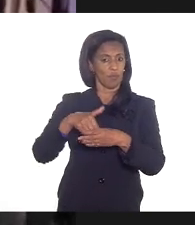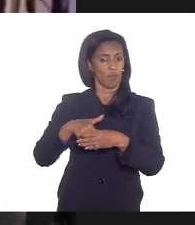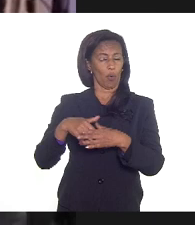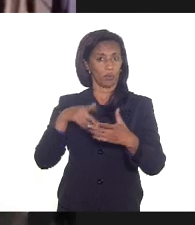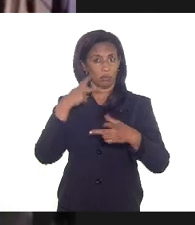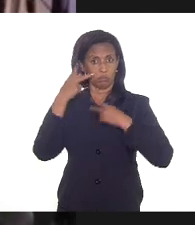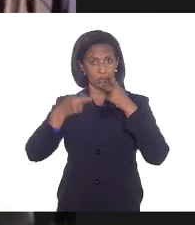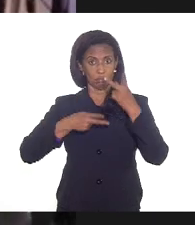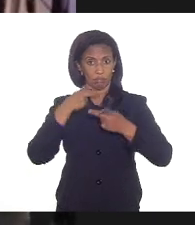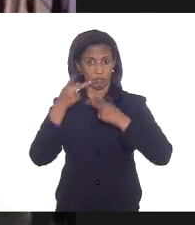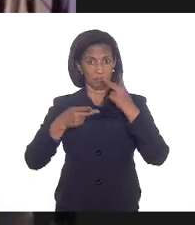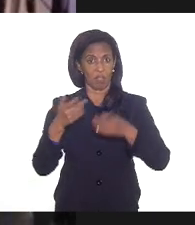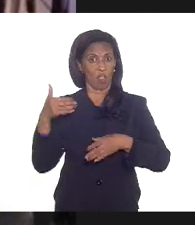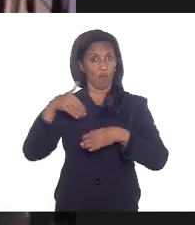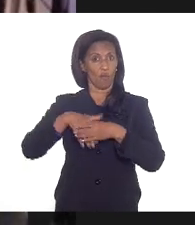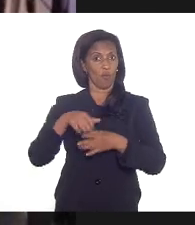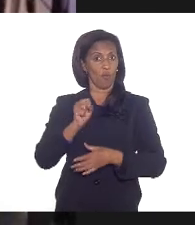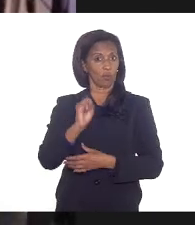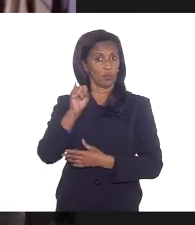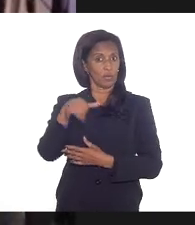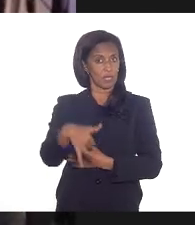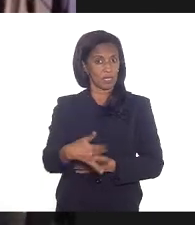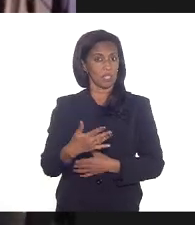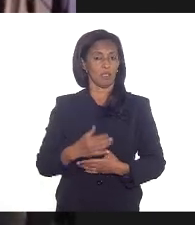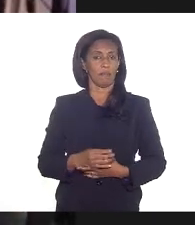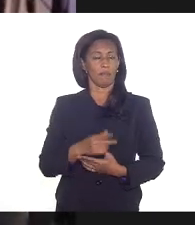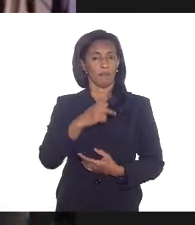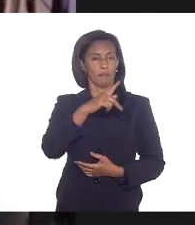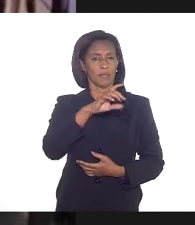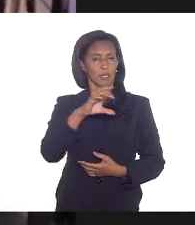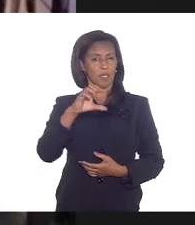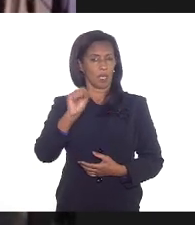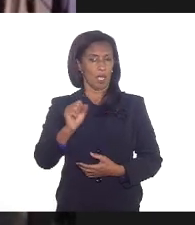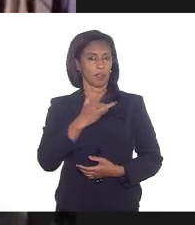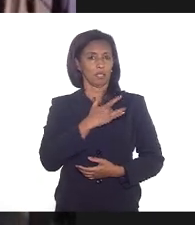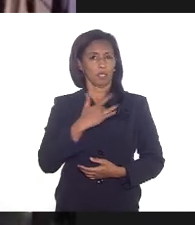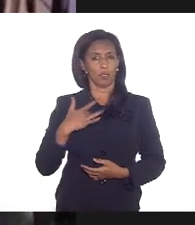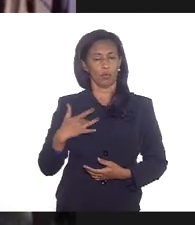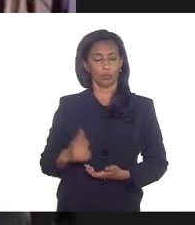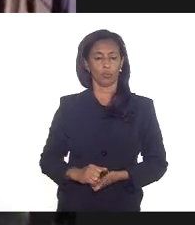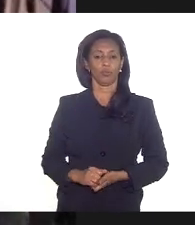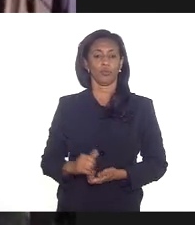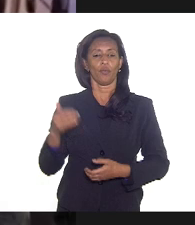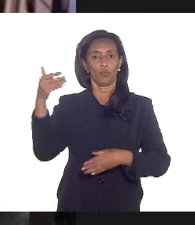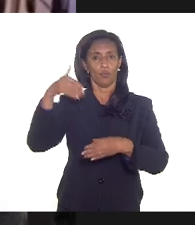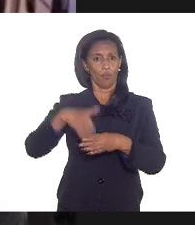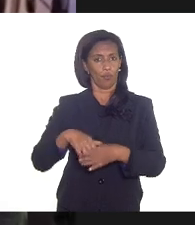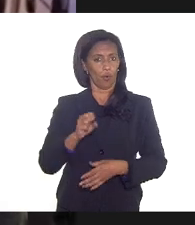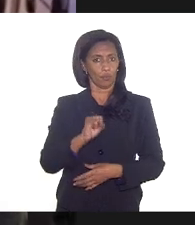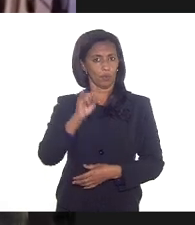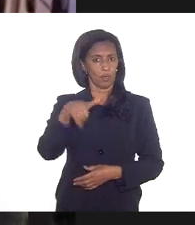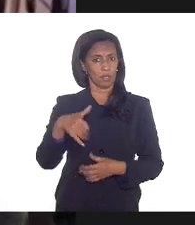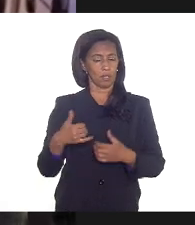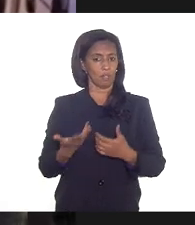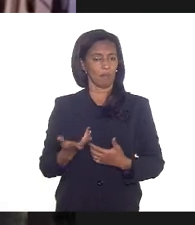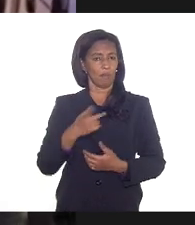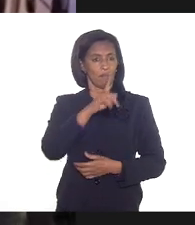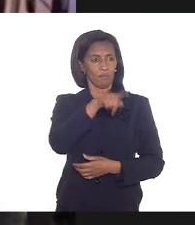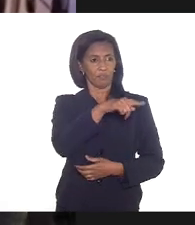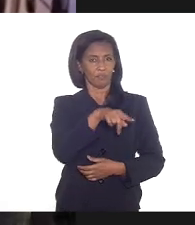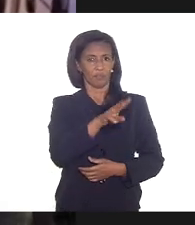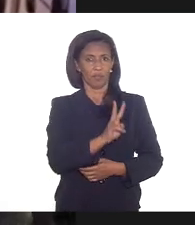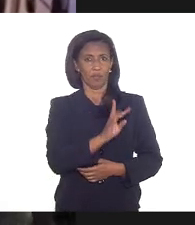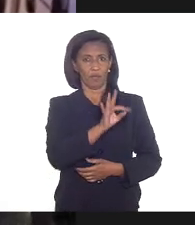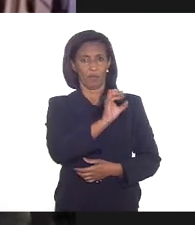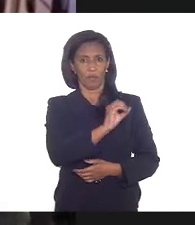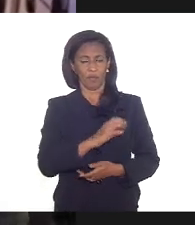forma verbal Eu voto sim pelo pccs da Saúde voto sim pela derrubada do